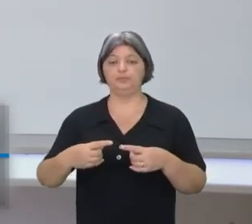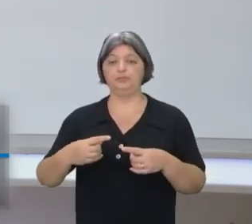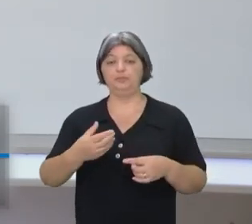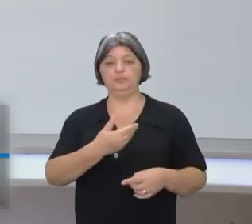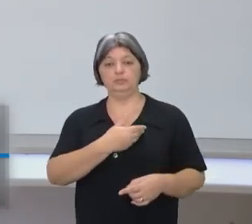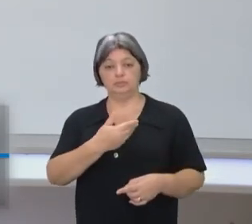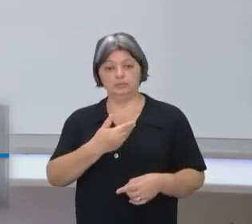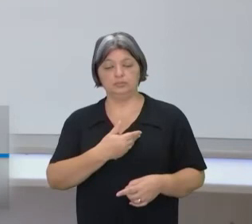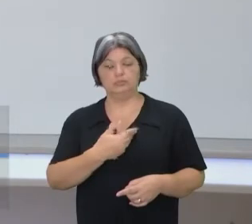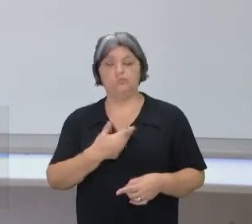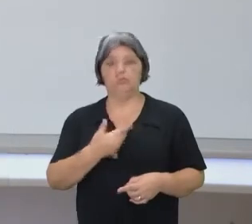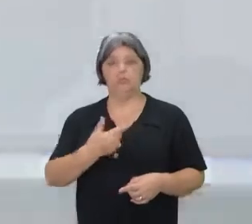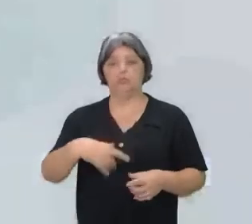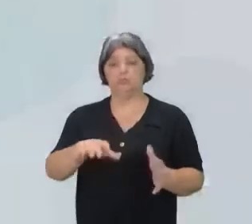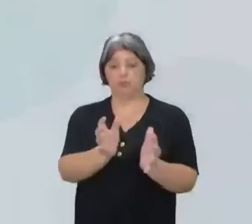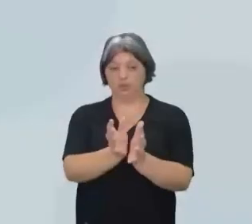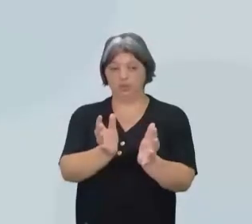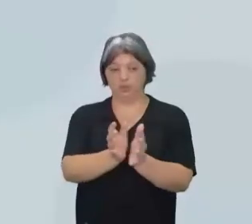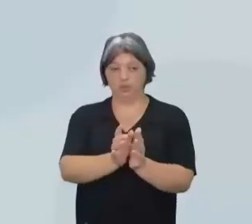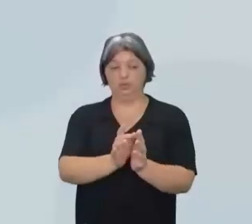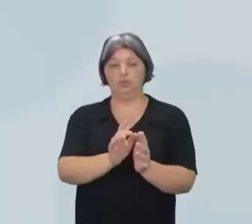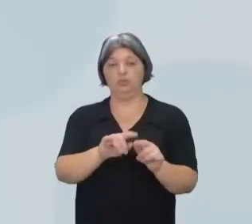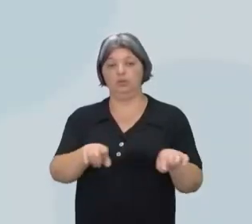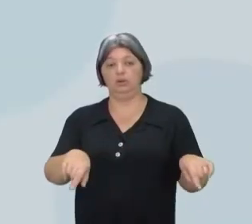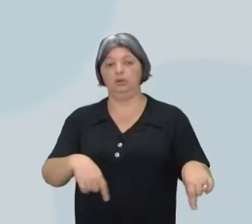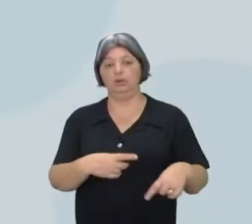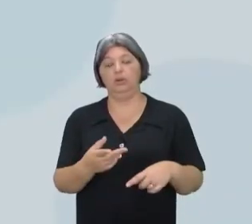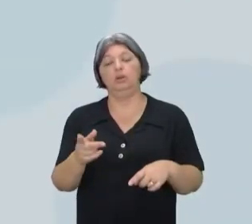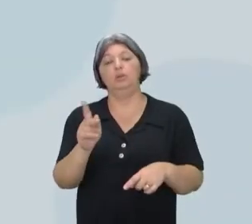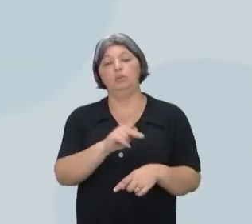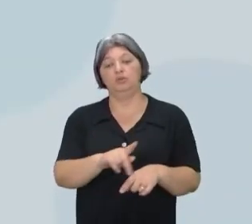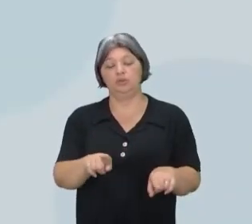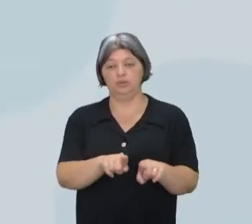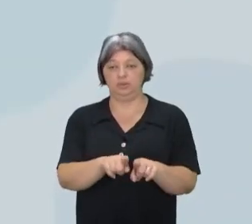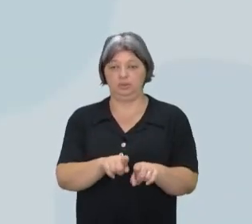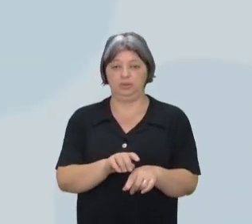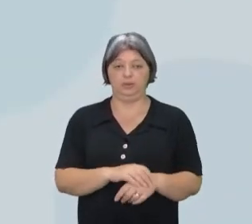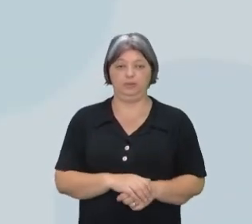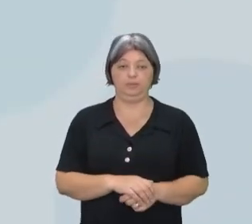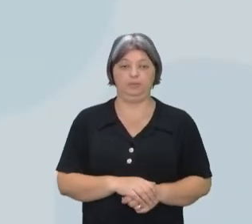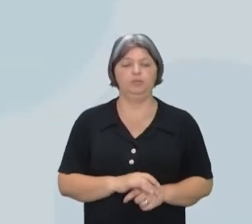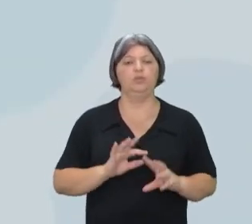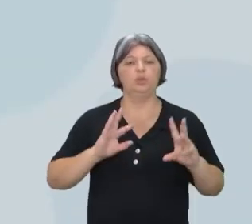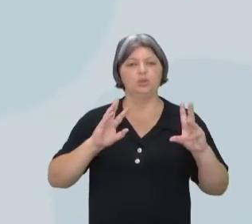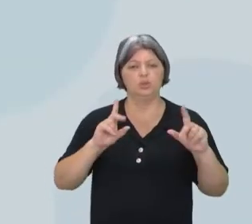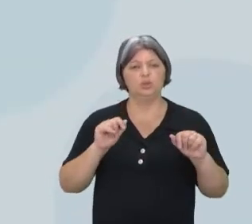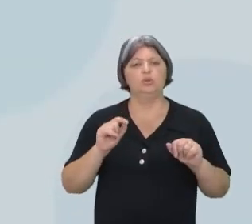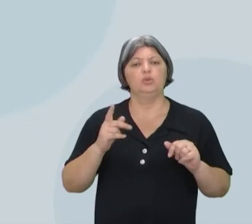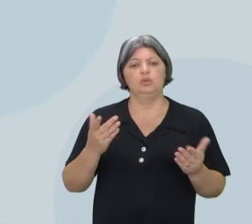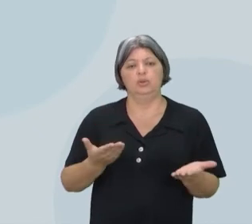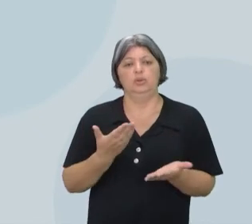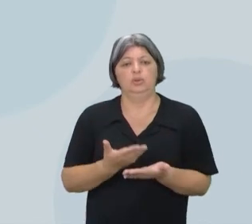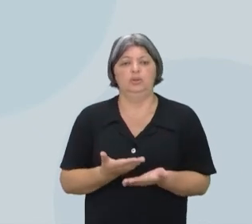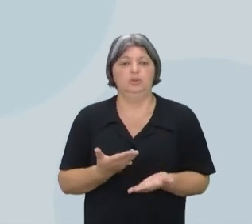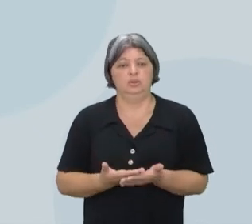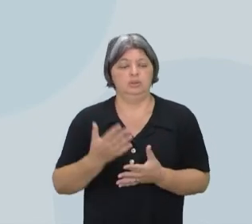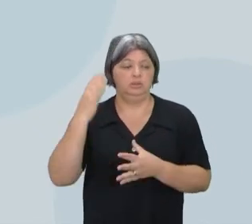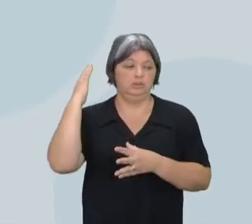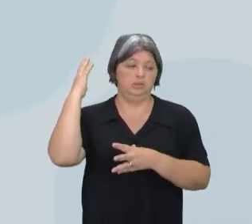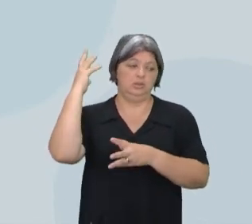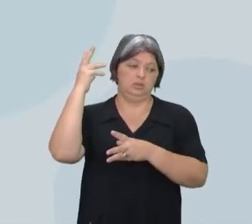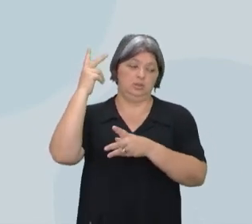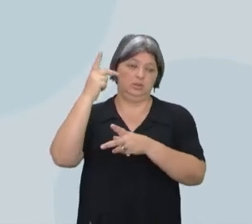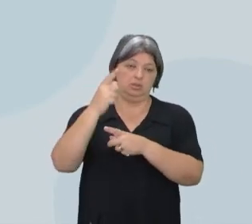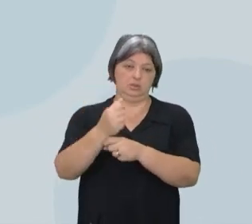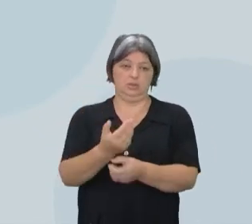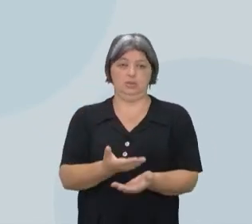colegas, discutirem aí com a turma, discutirem aí com o seu professor, a respeito de tudo que a gente falou nessa nossa aula.